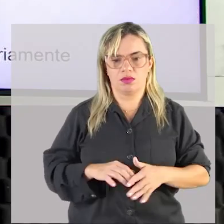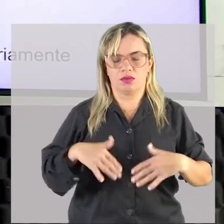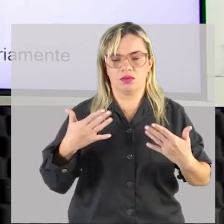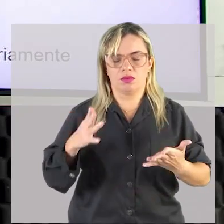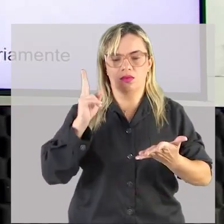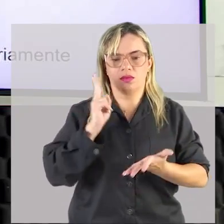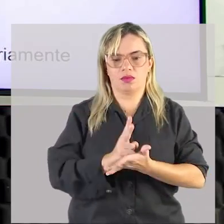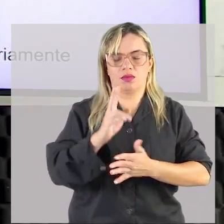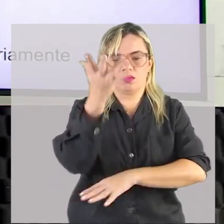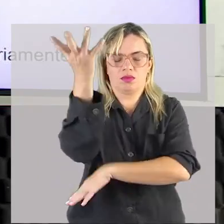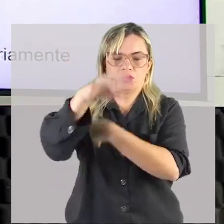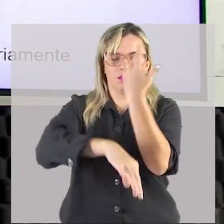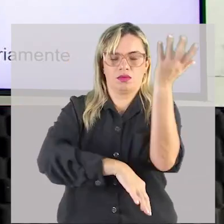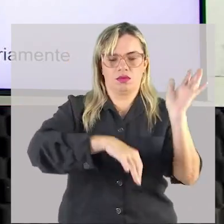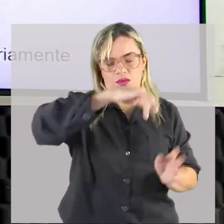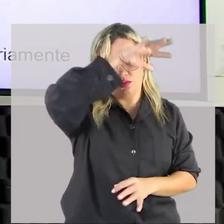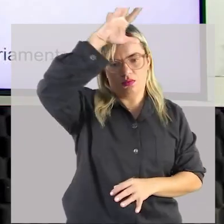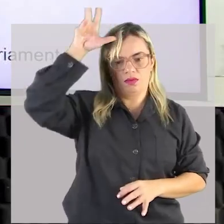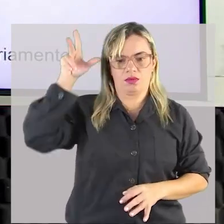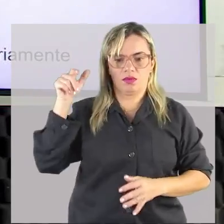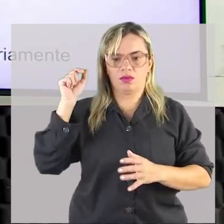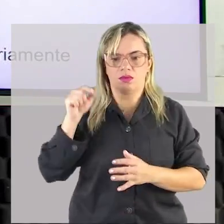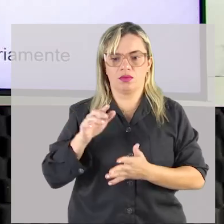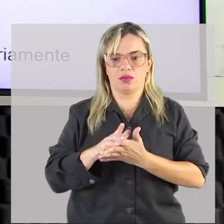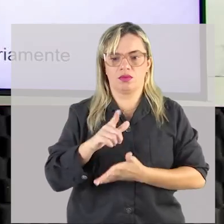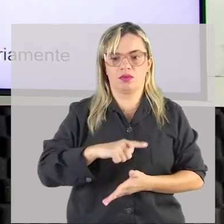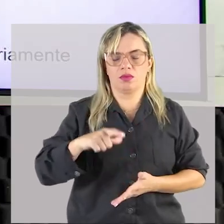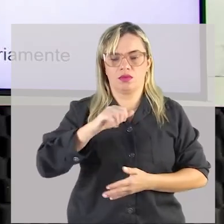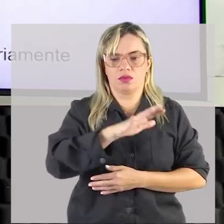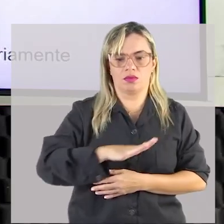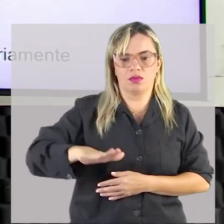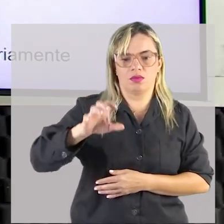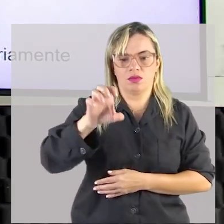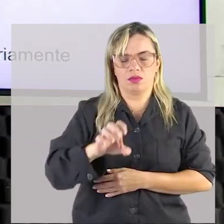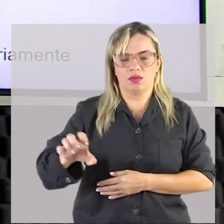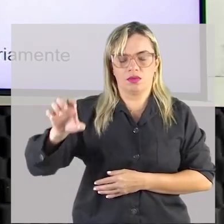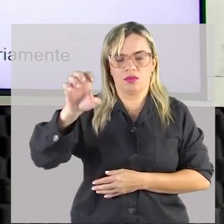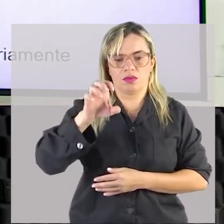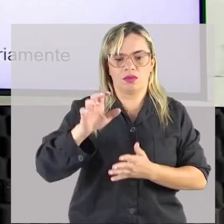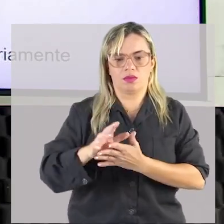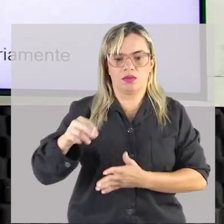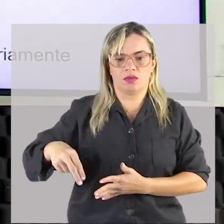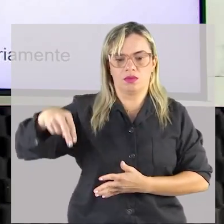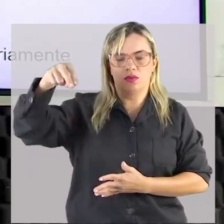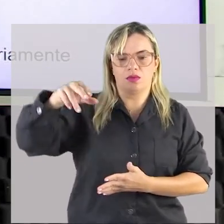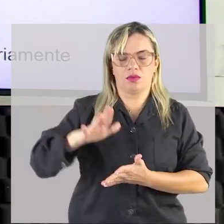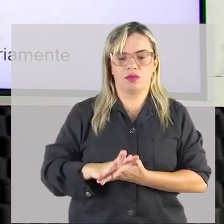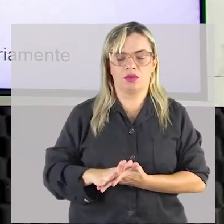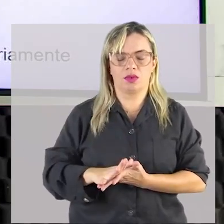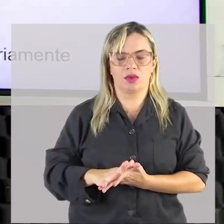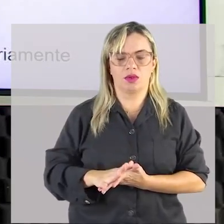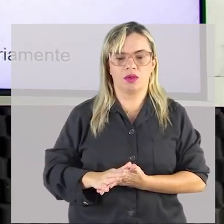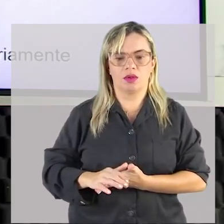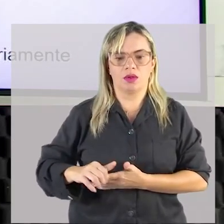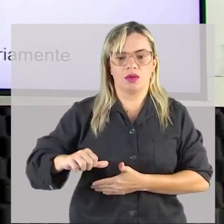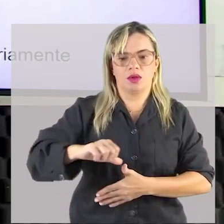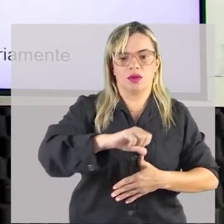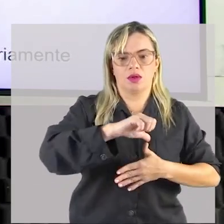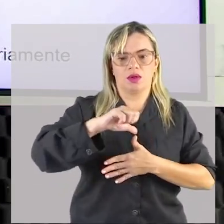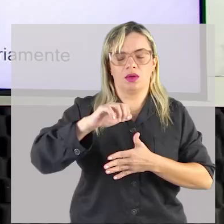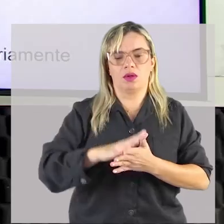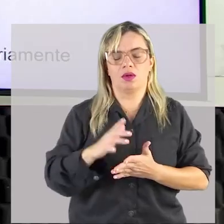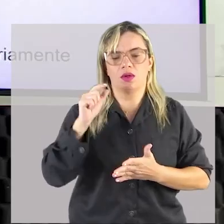E aí ela continua dizendo que a floresta amazônica cobre a maior parte da região norte da América do Sul e é a